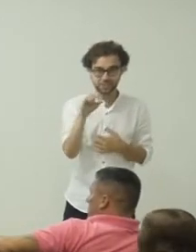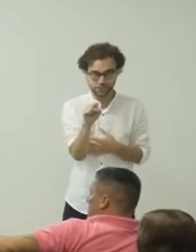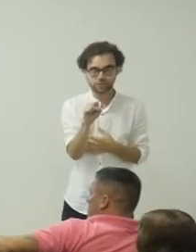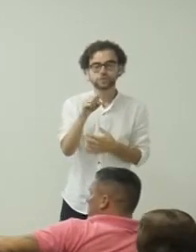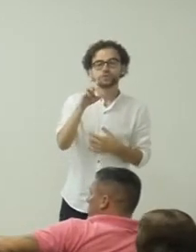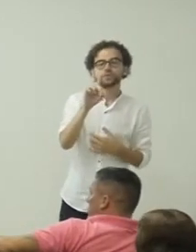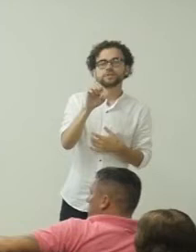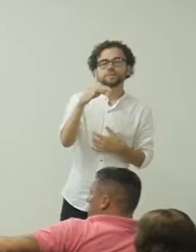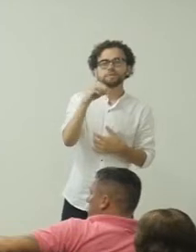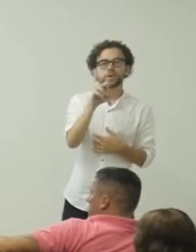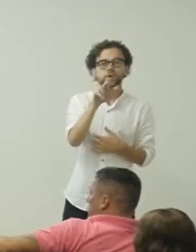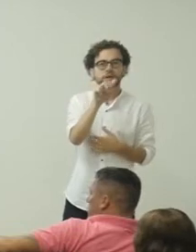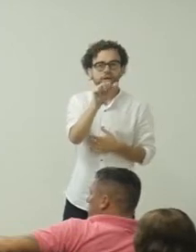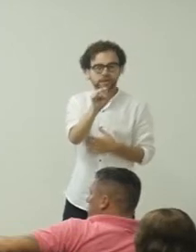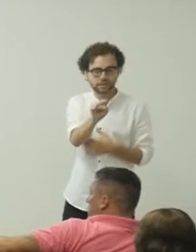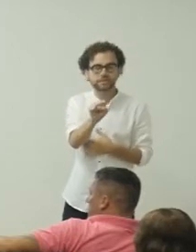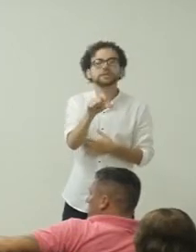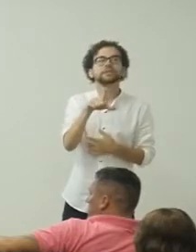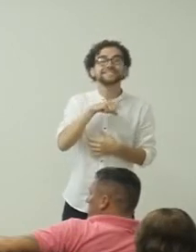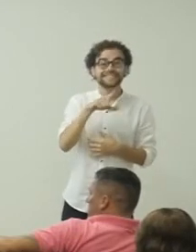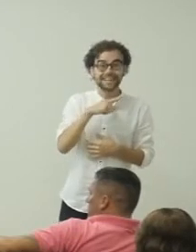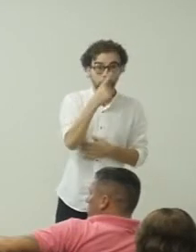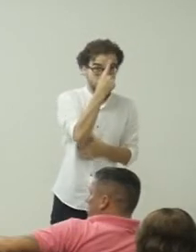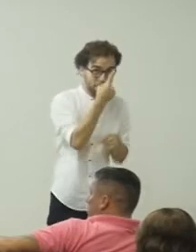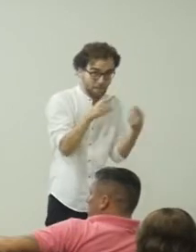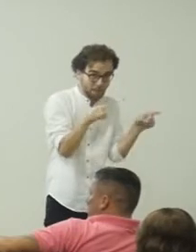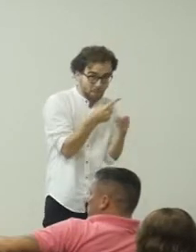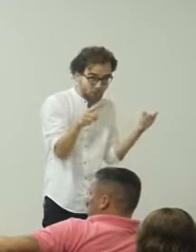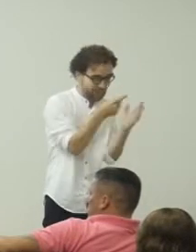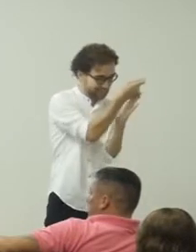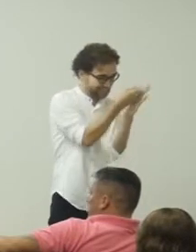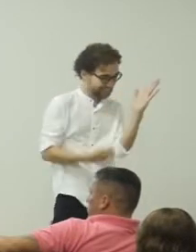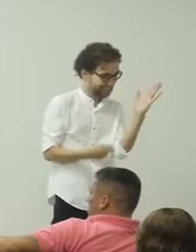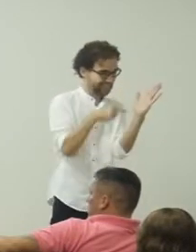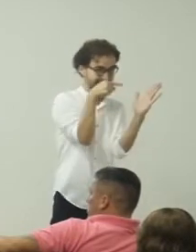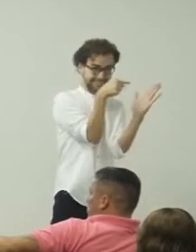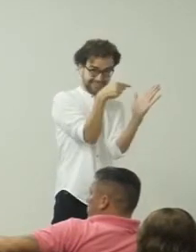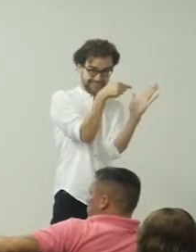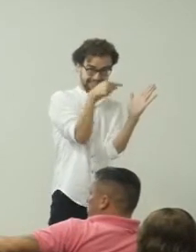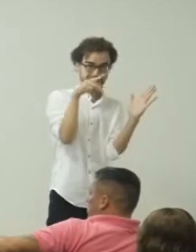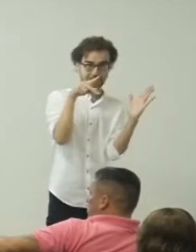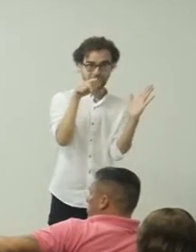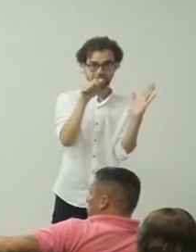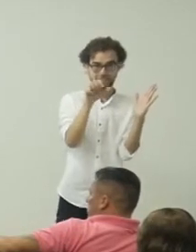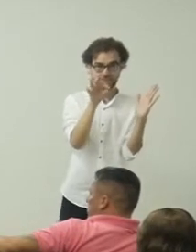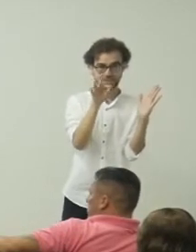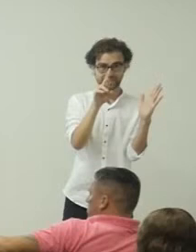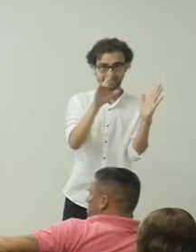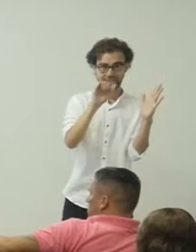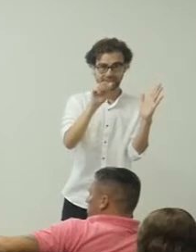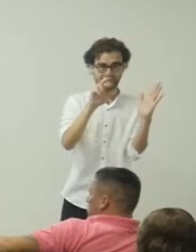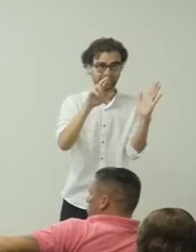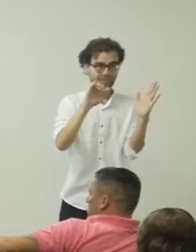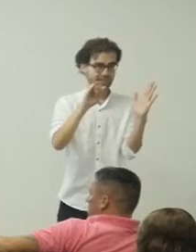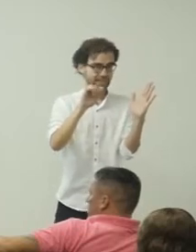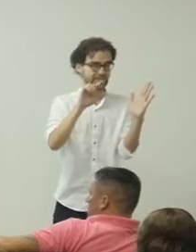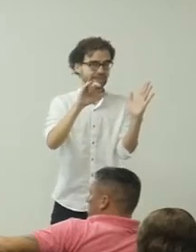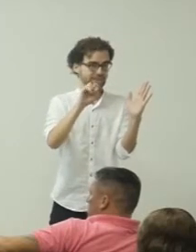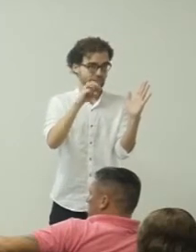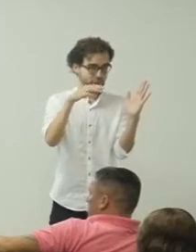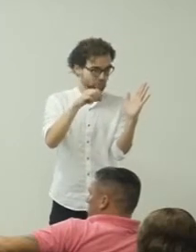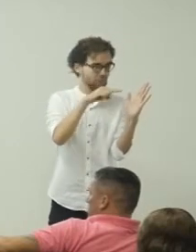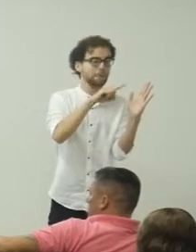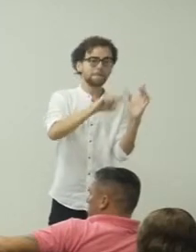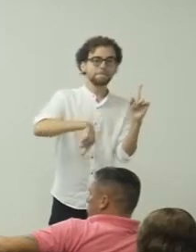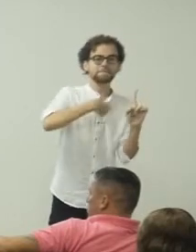gente vai ter numa mesma música a expressão do racismo e desse patriarcalismo, machismo estruturante. Porque ele vai dizer,